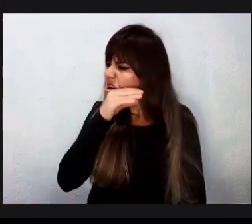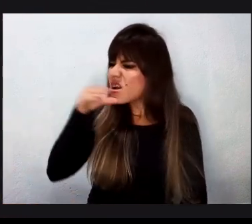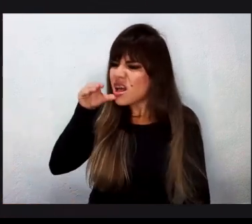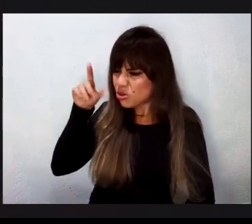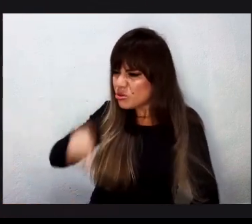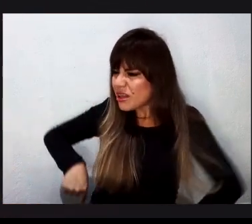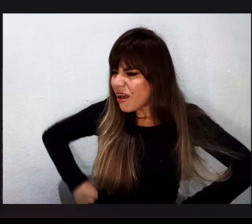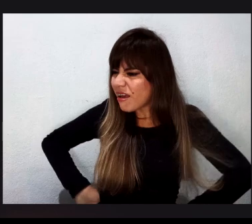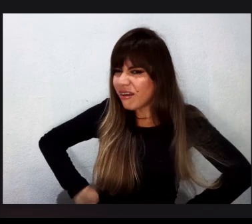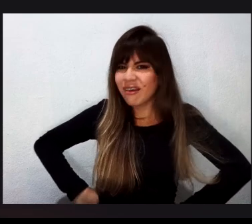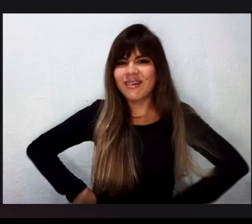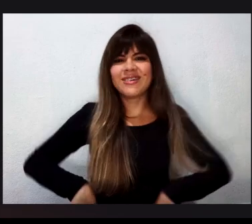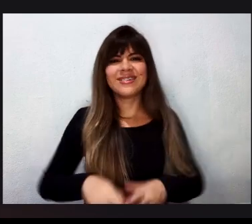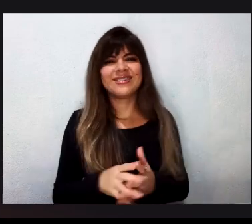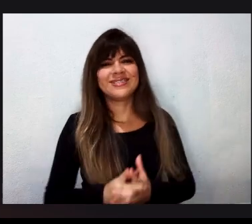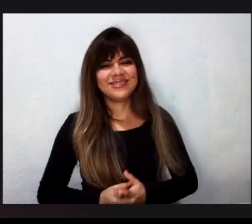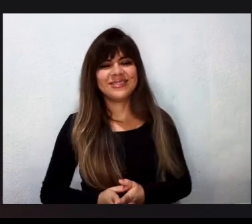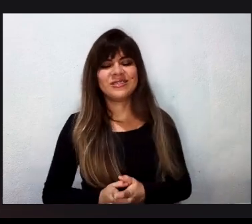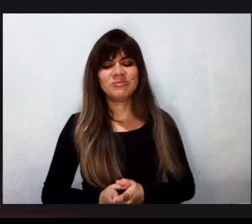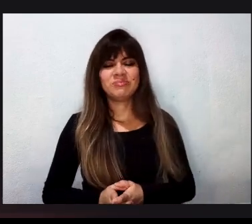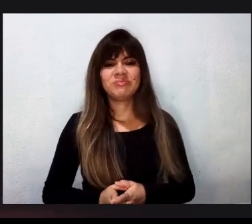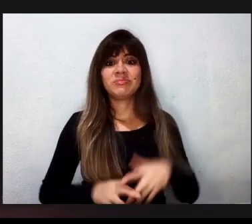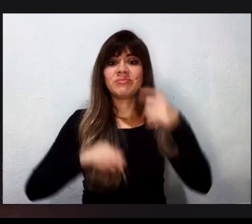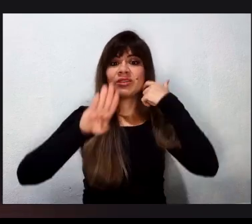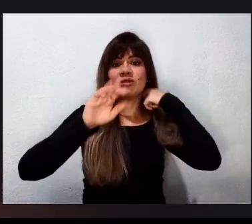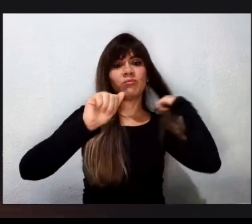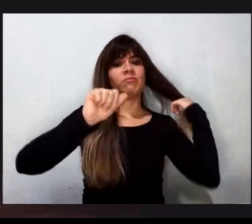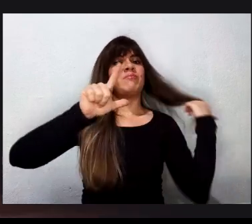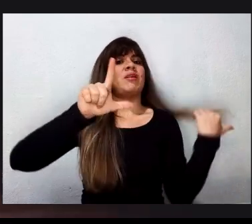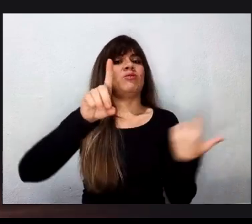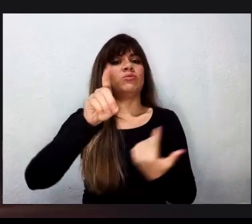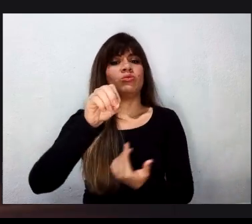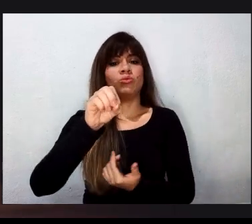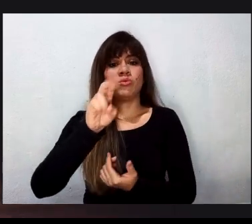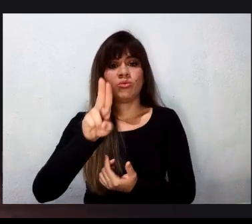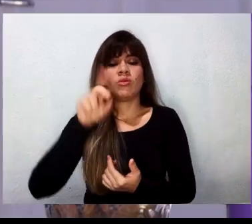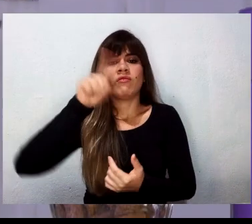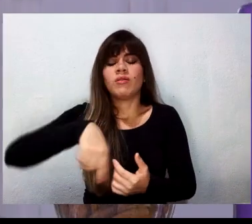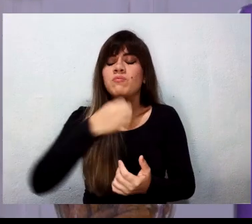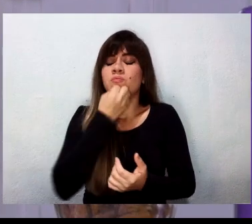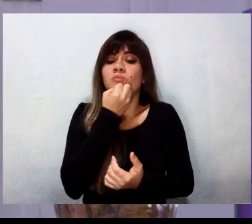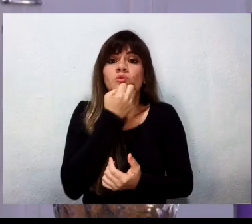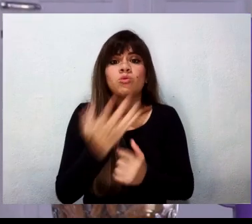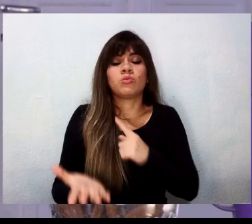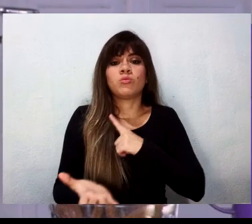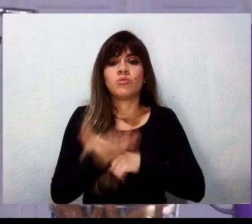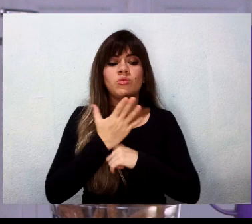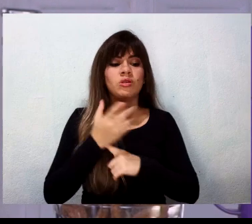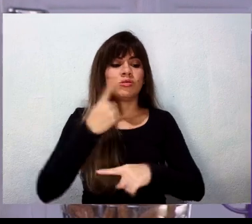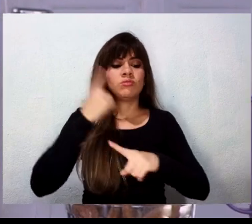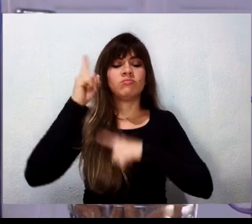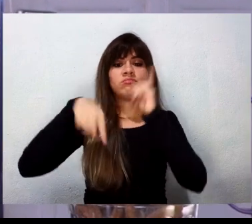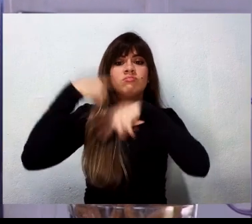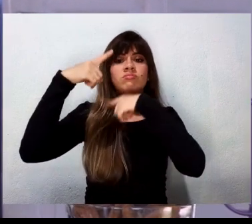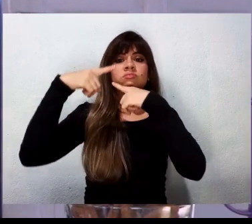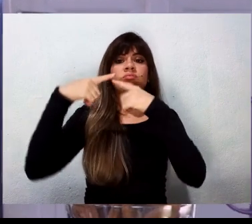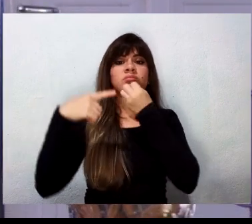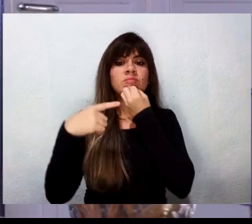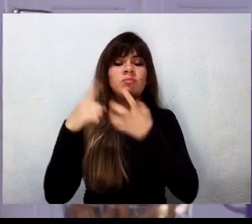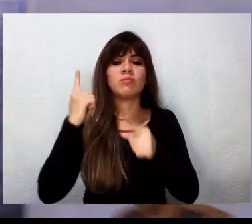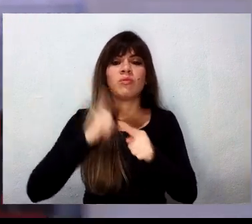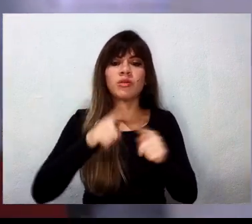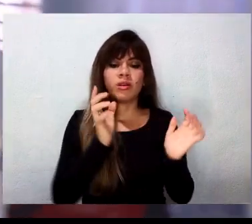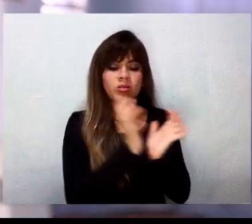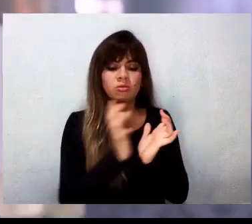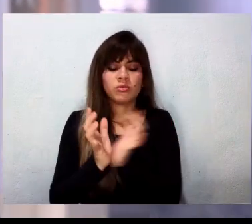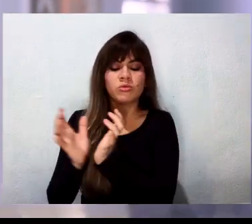grande, é? Jota. O processo do Baldio foi muito rico, assim, pra todos nós. A gente reviu também os